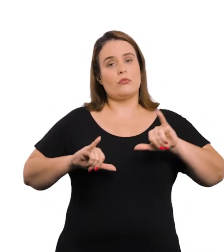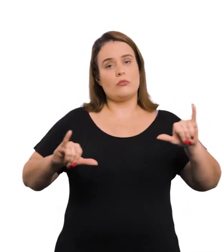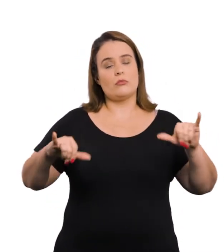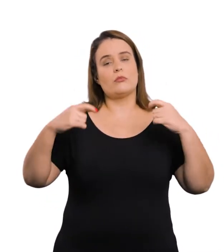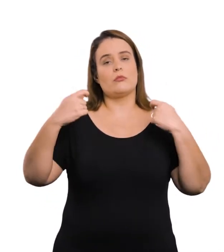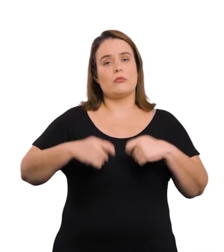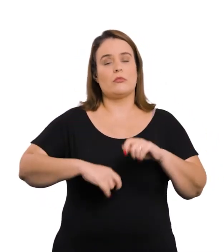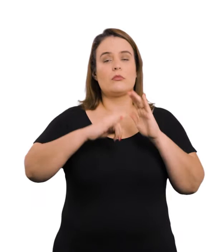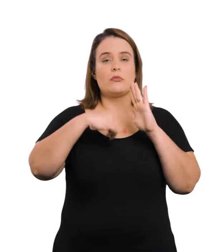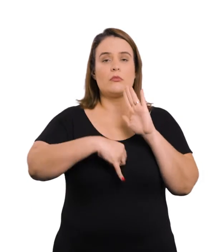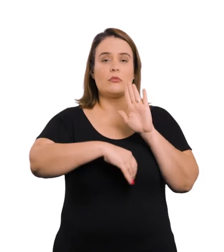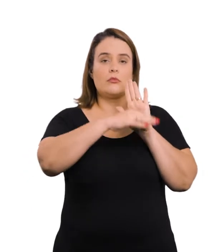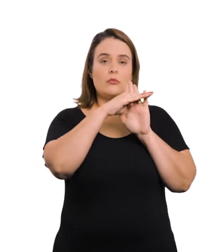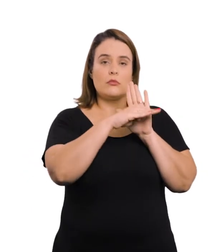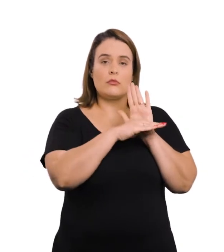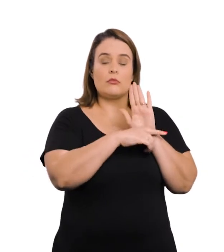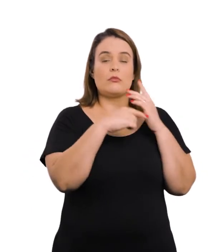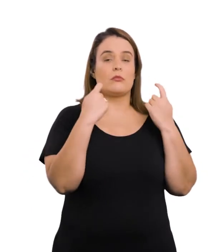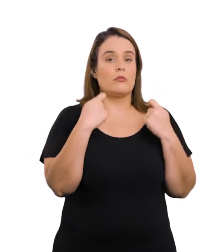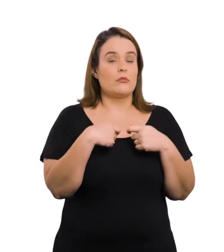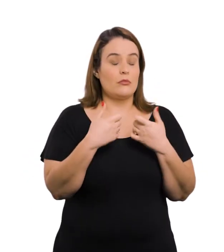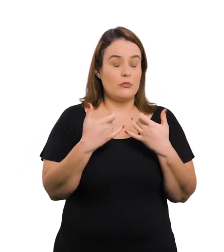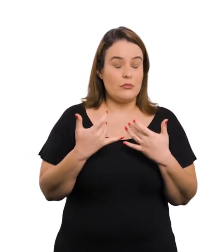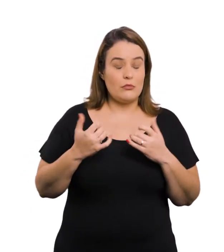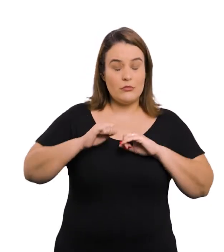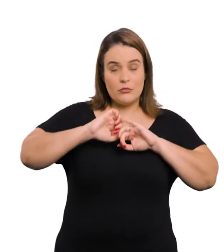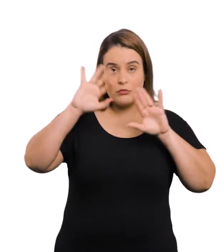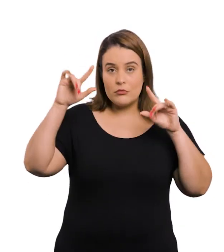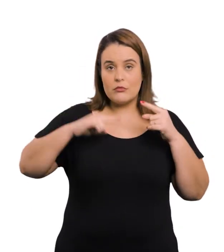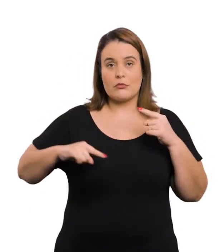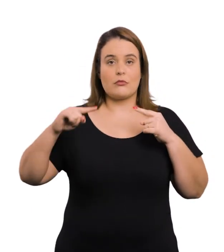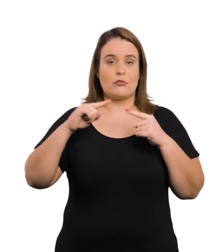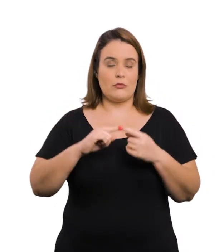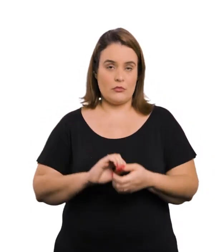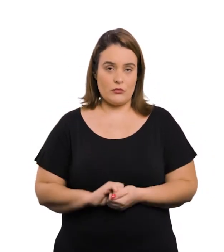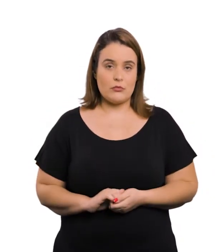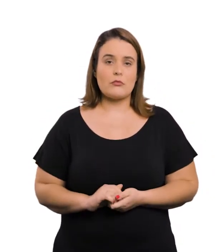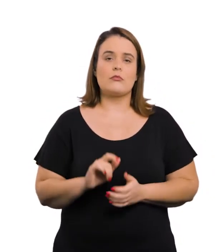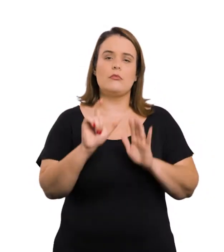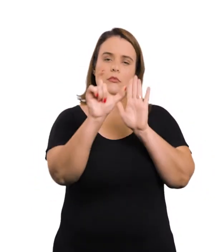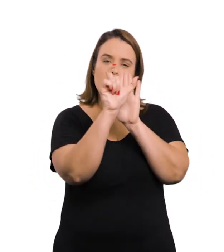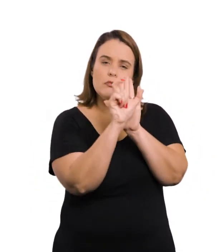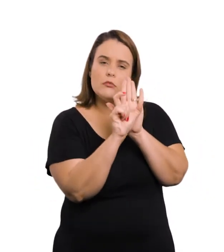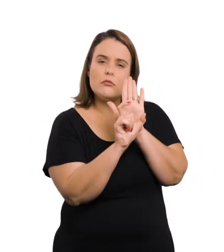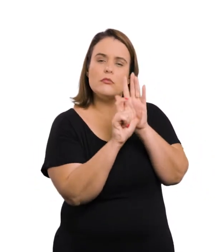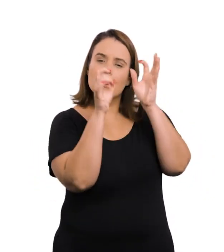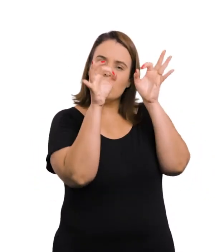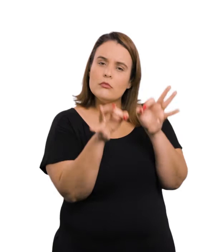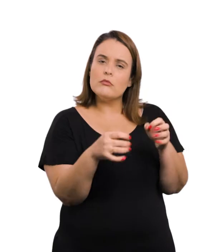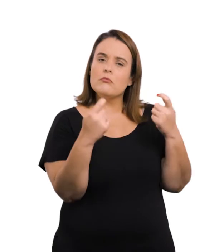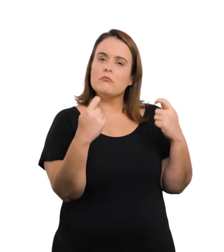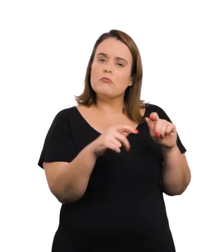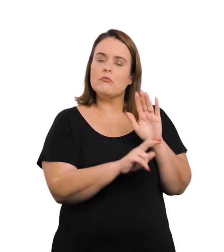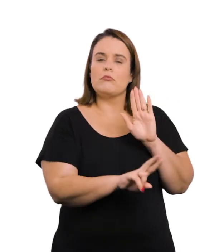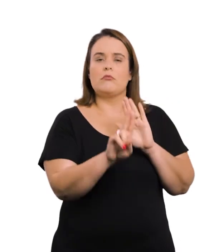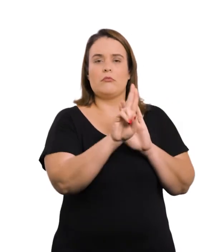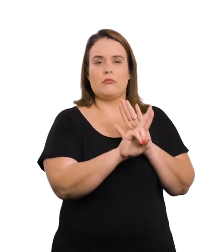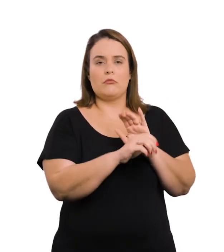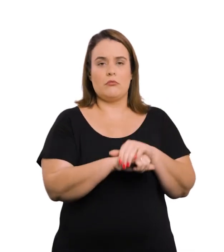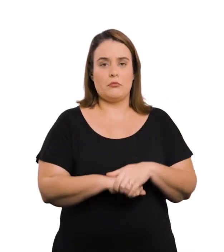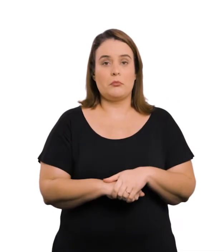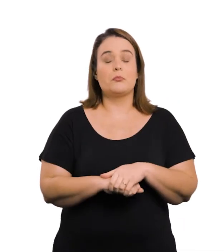termos utilizados na oferta da vaga sejam claros e objetivos, e que a terminologia adequada seja